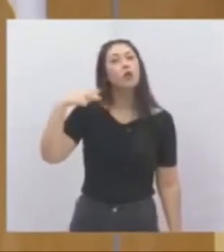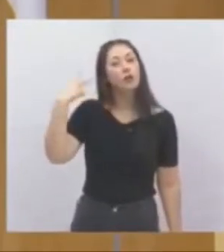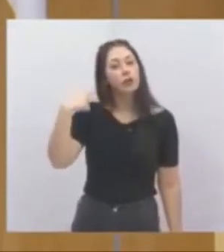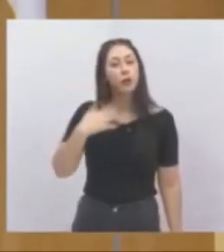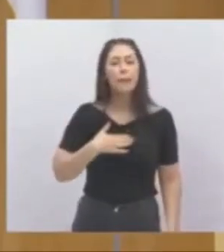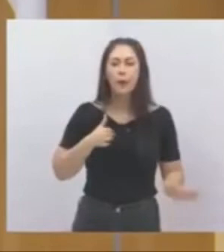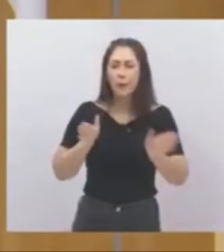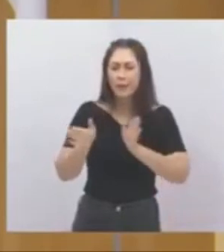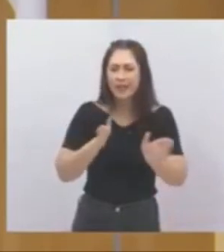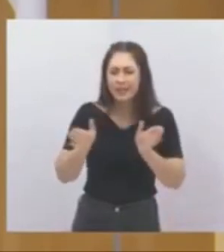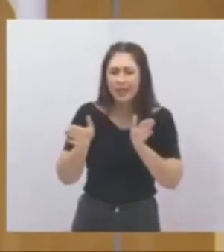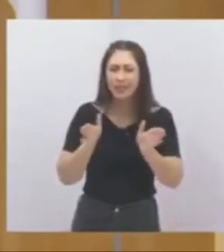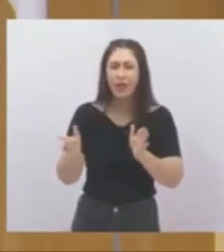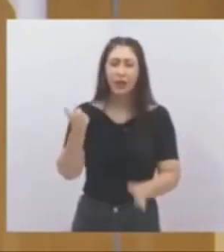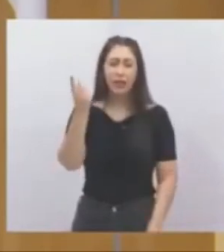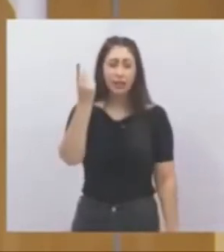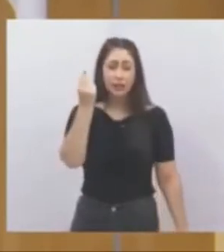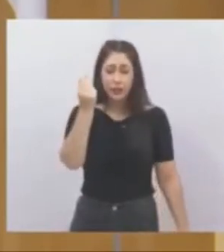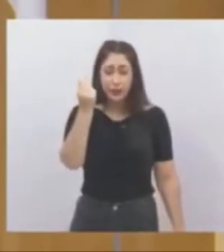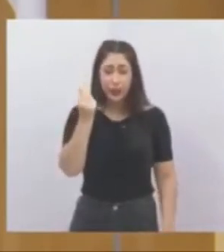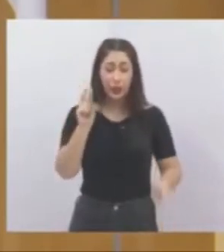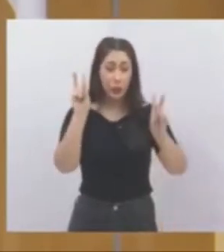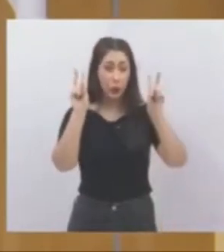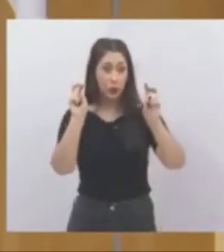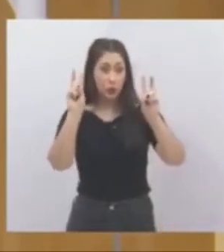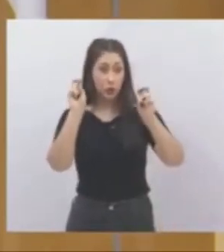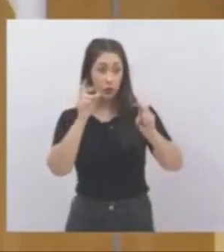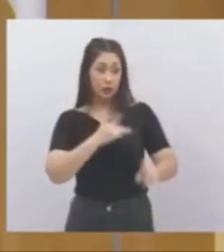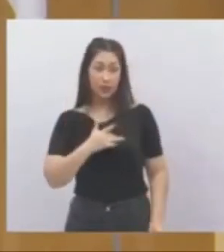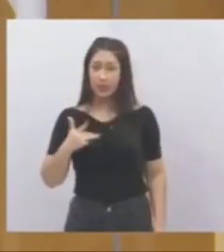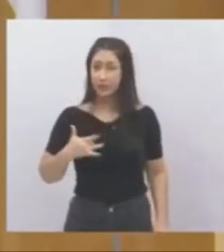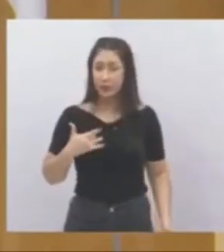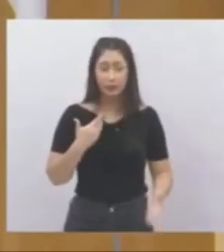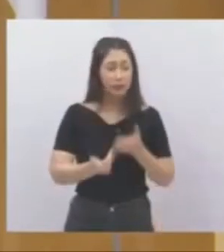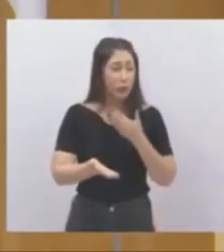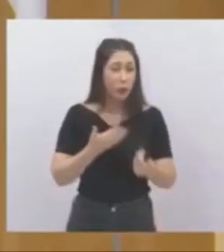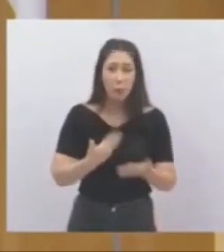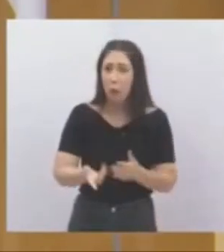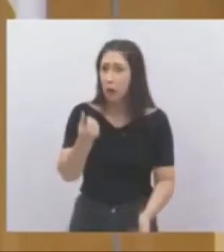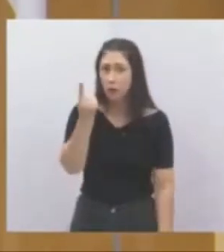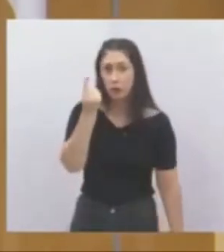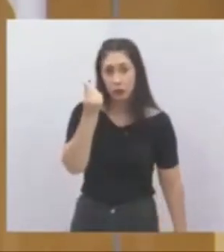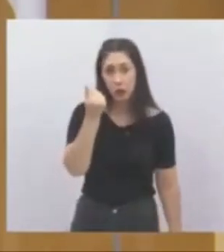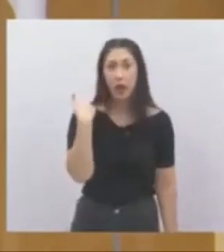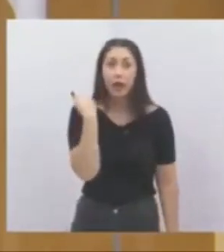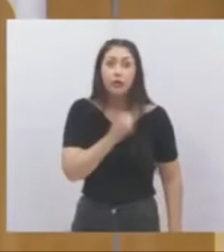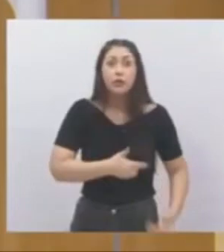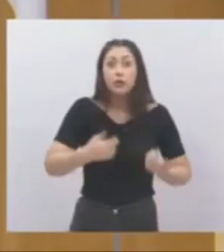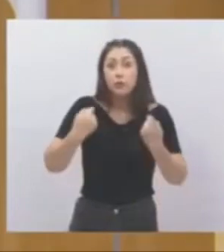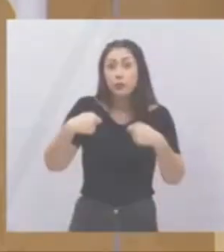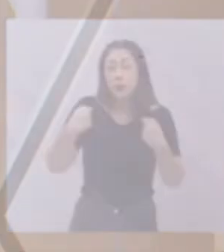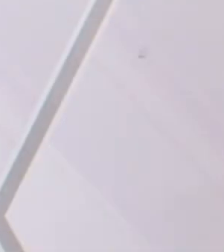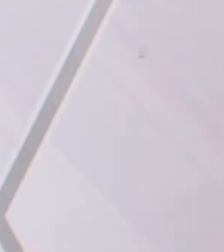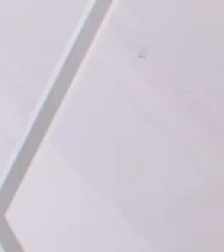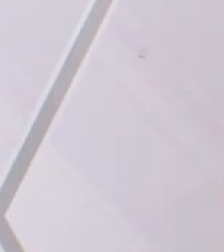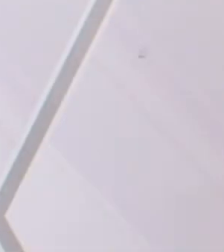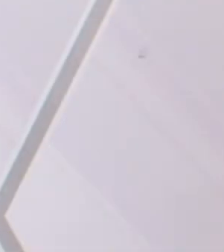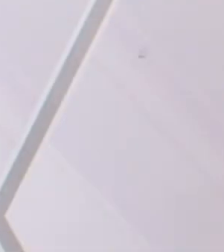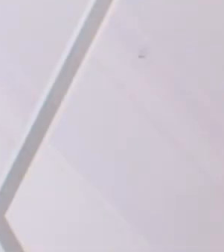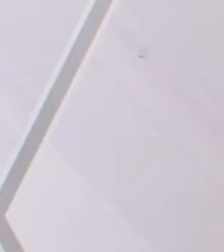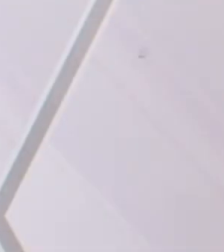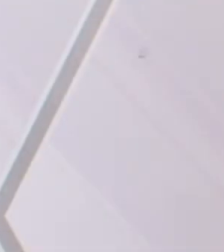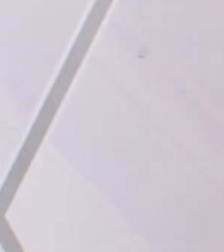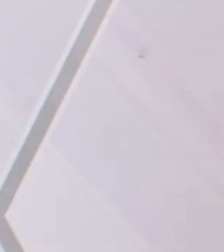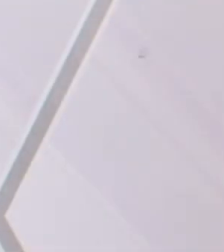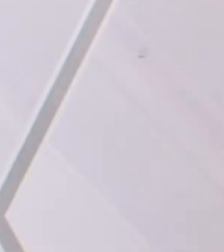mandato. Isso para mim, na área da saúde, isso é irrelevante. A gente precisava ampliar.